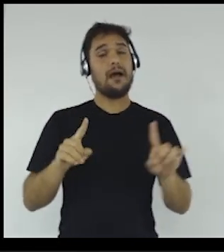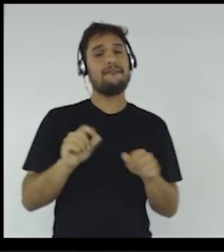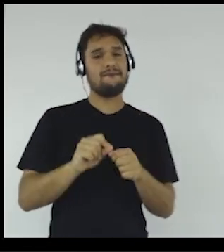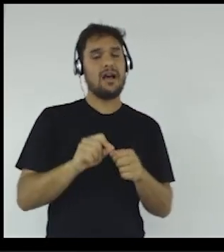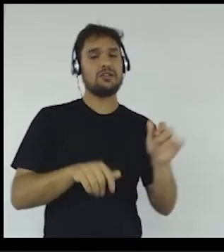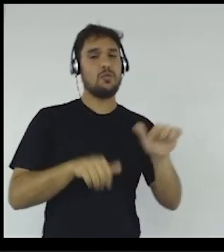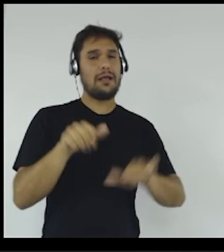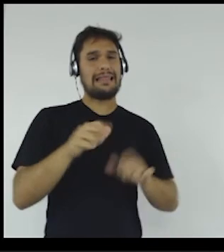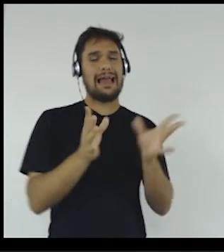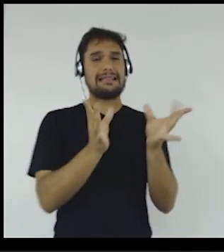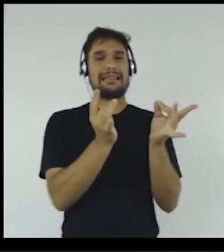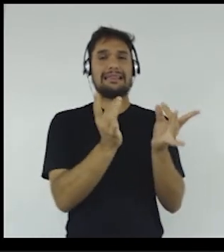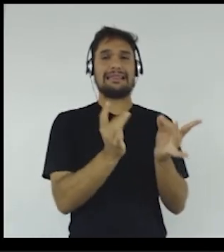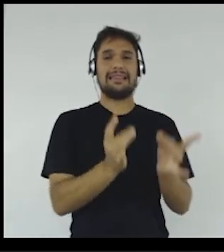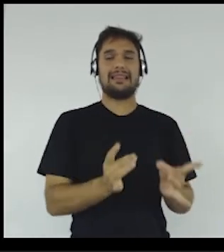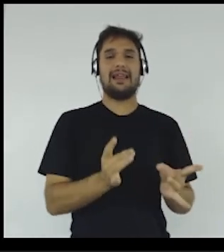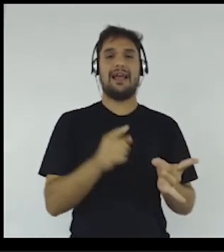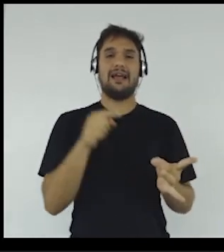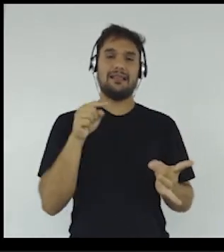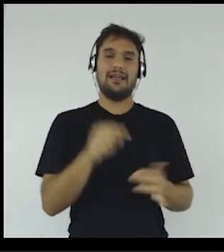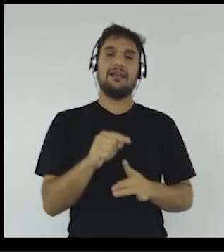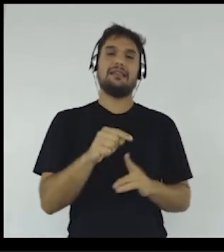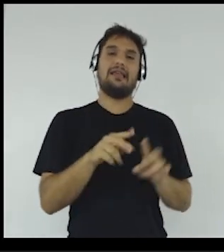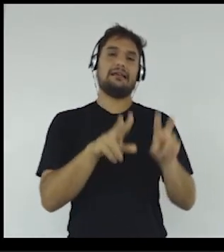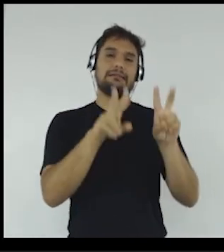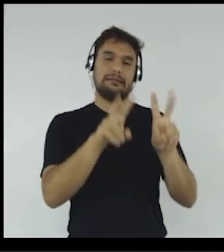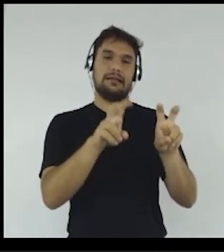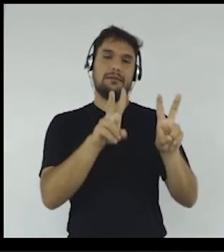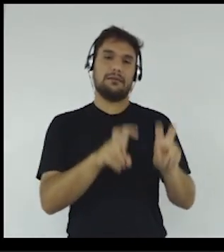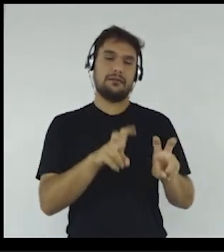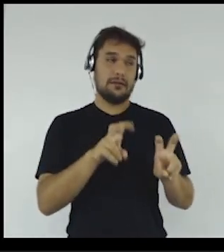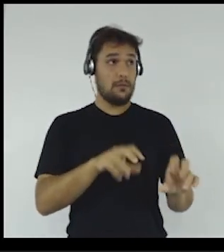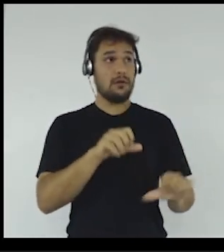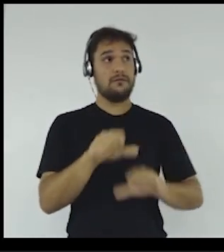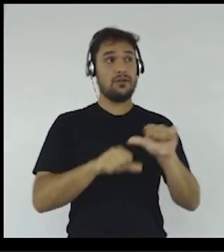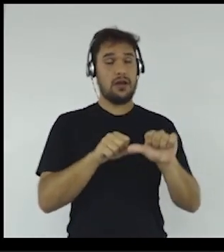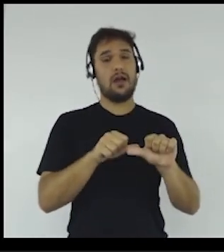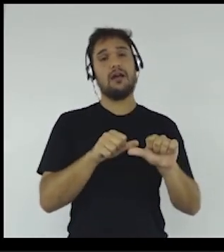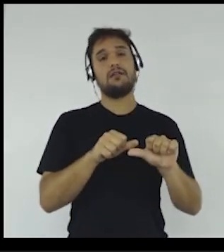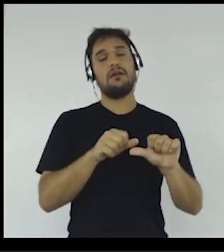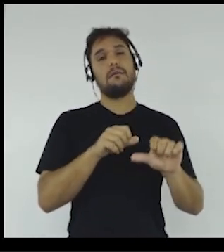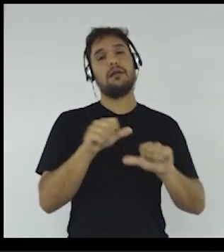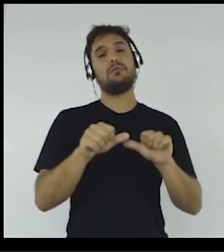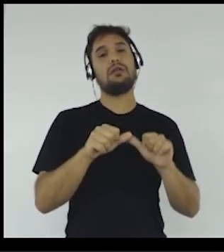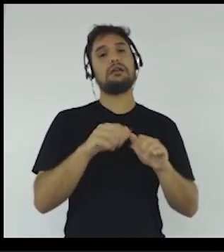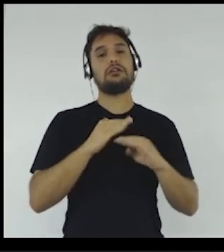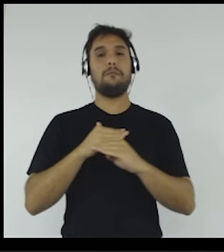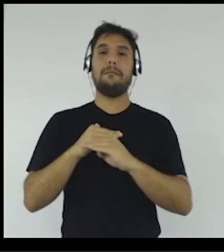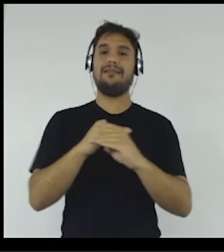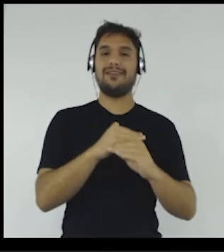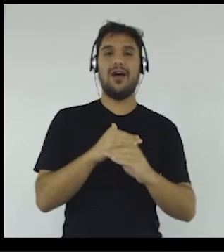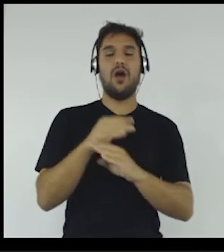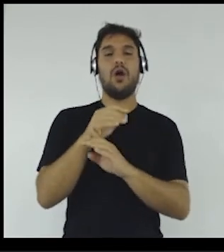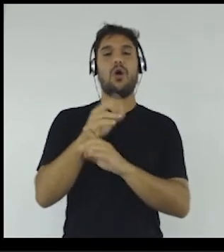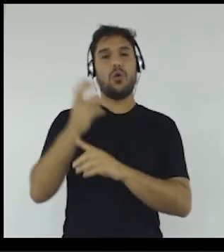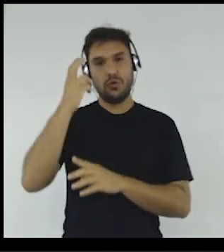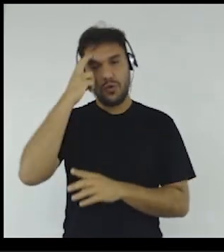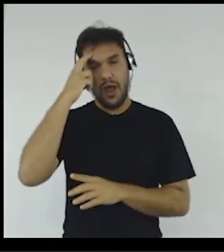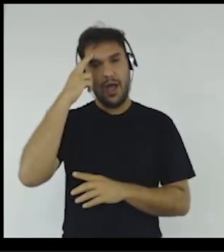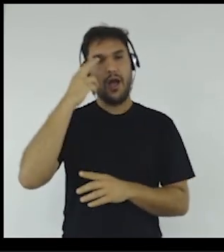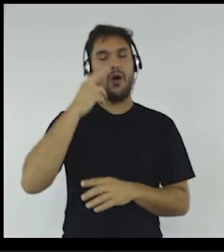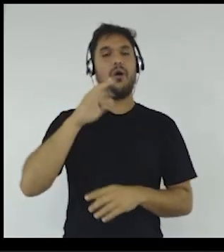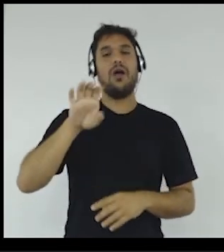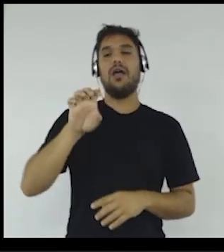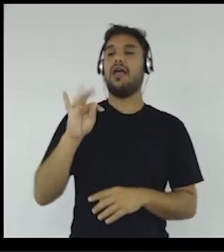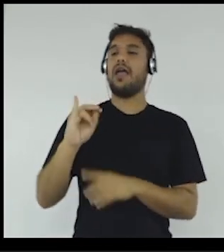análise minuciosa desses temas alterados pelas mudanças de padrões culturais, das posturas éticas